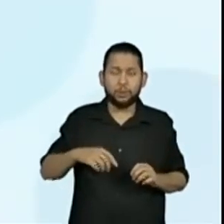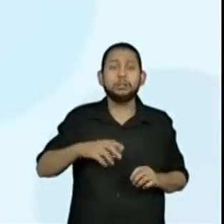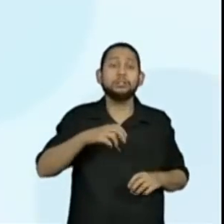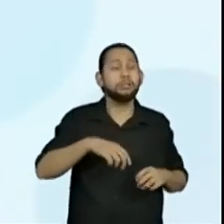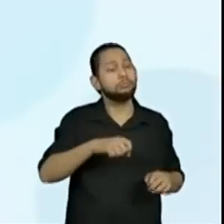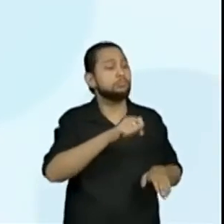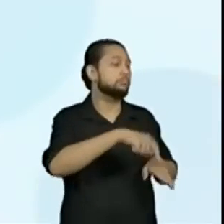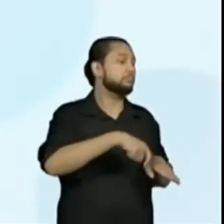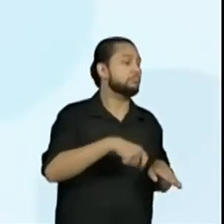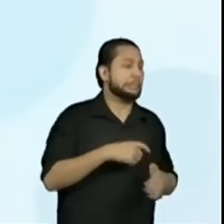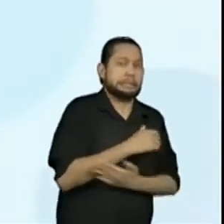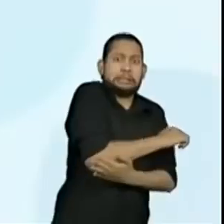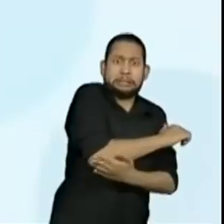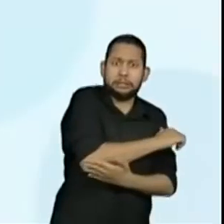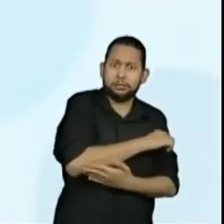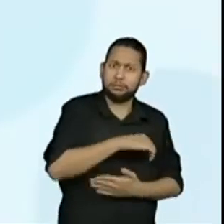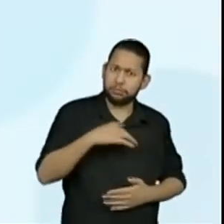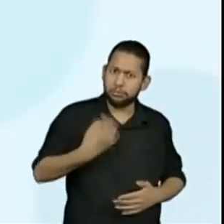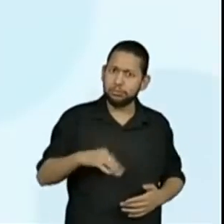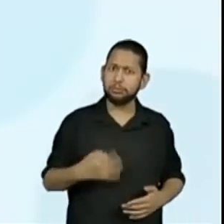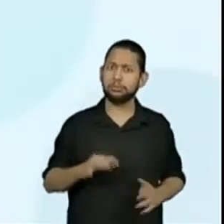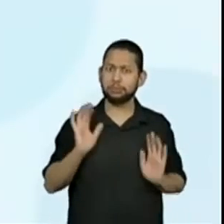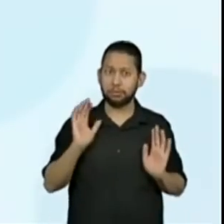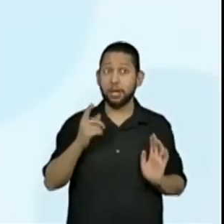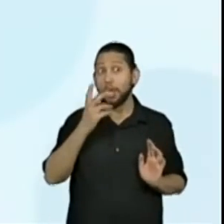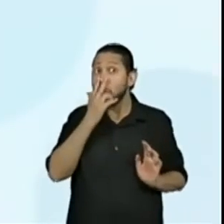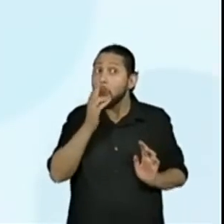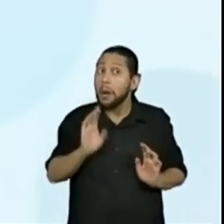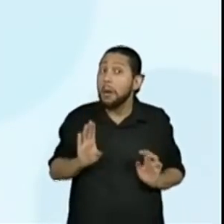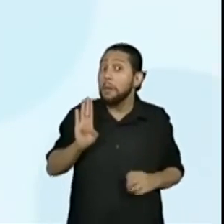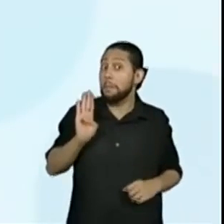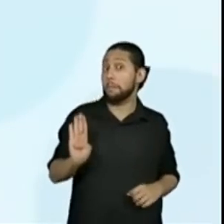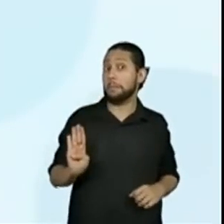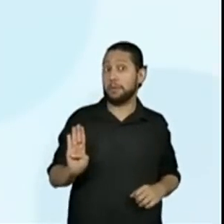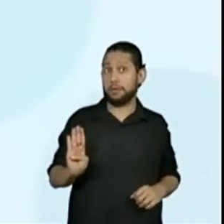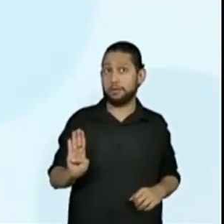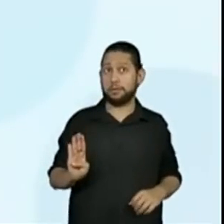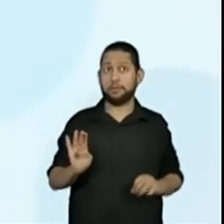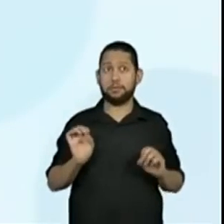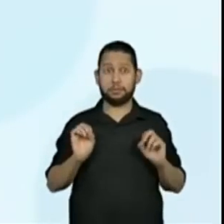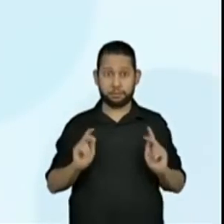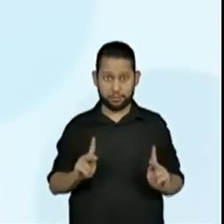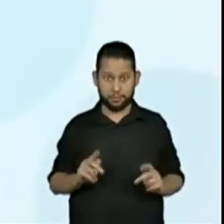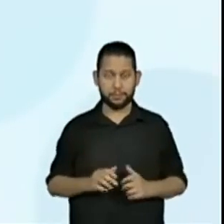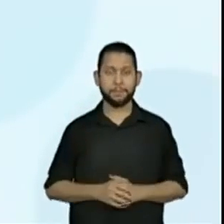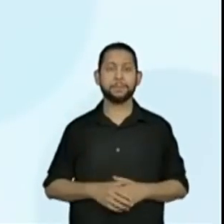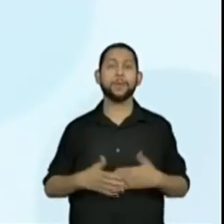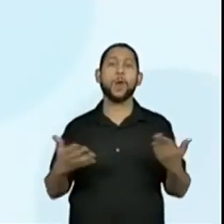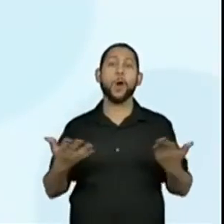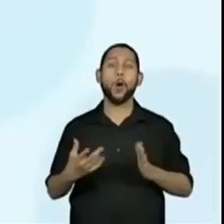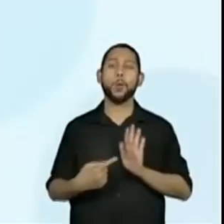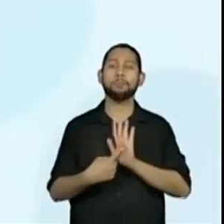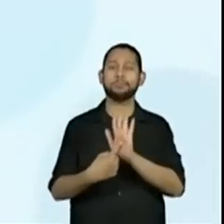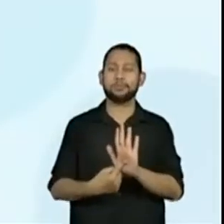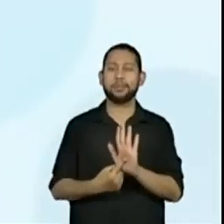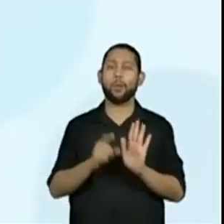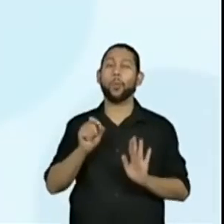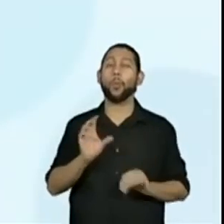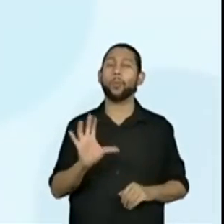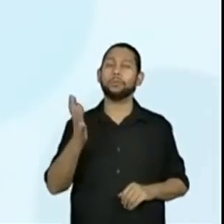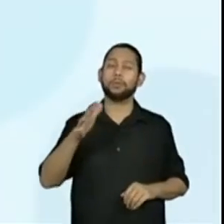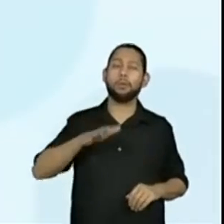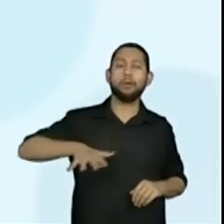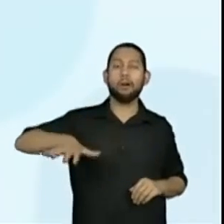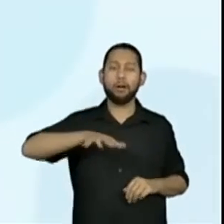também escolheria a letra b para cercar uma horta Vamos então pra situação problema em que a gente vai